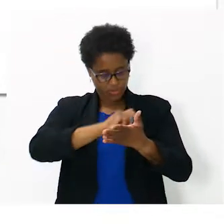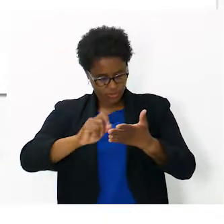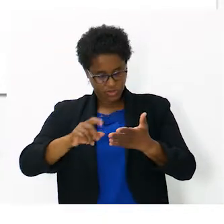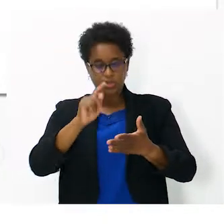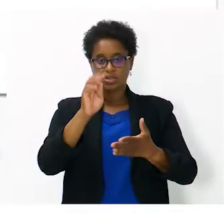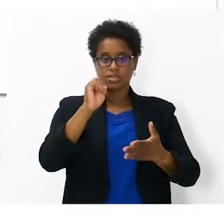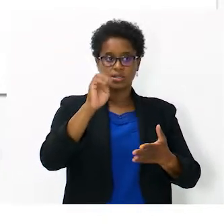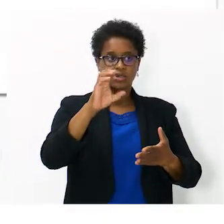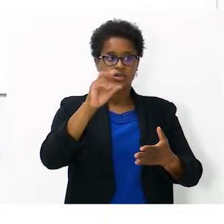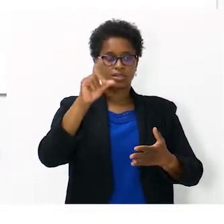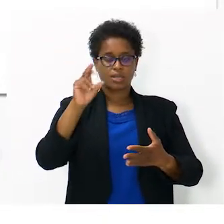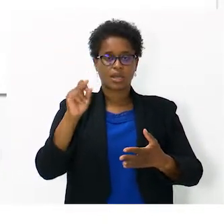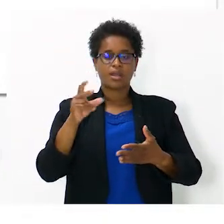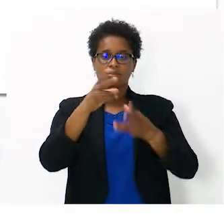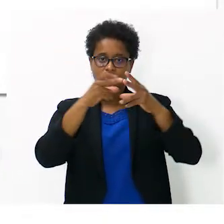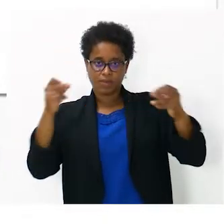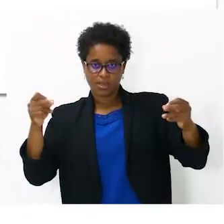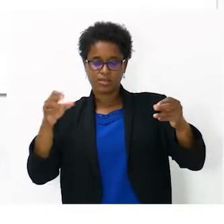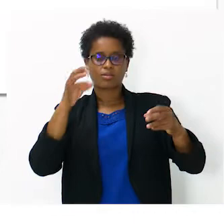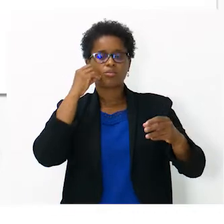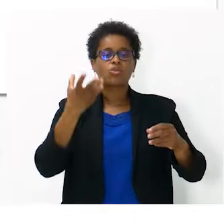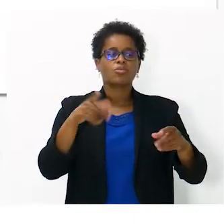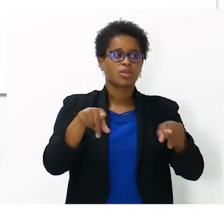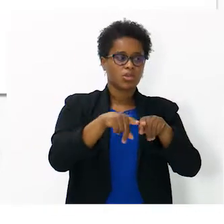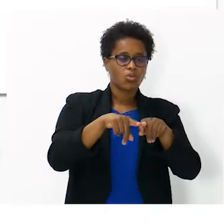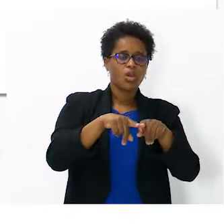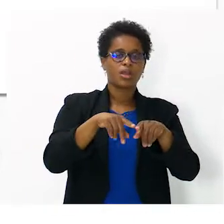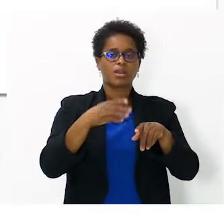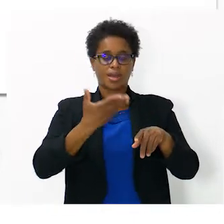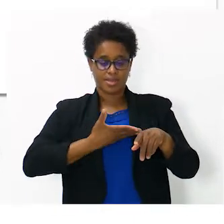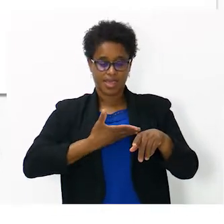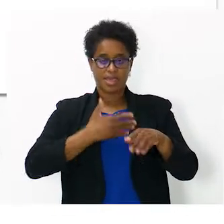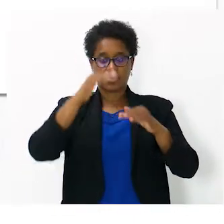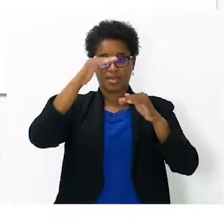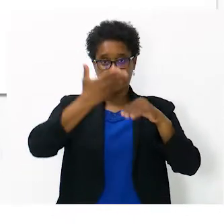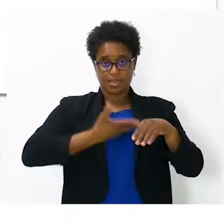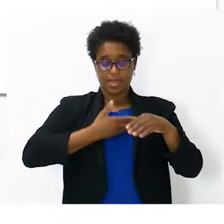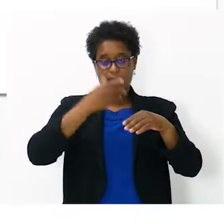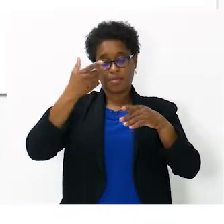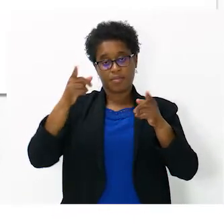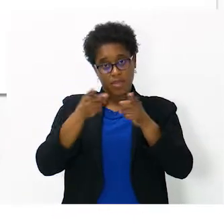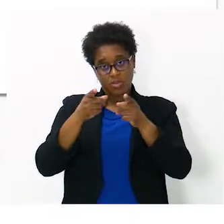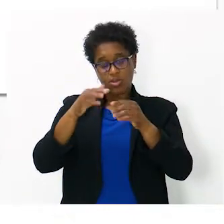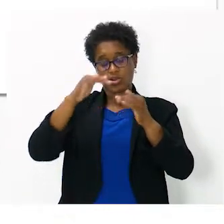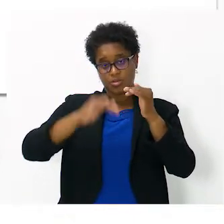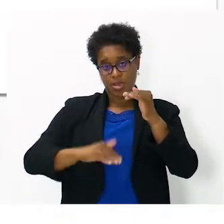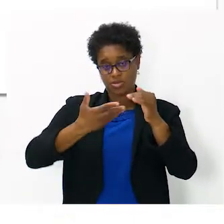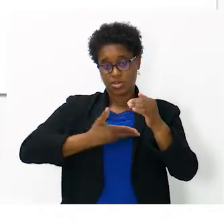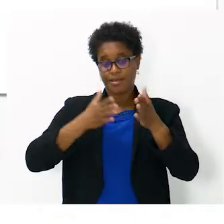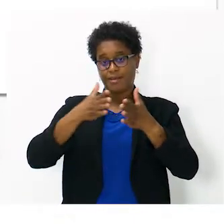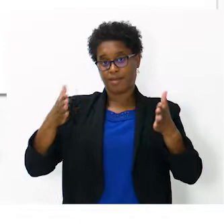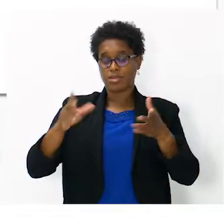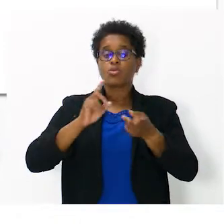notação. Escala é definida como? É igual a D sobre D minúsculo sobre D maiúsculo. O que é